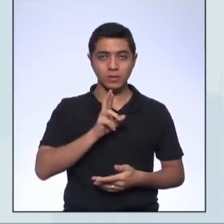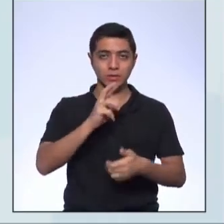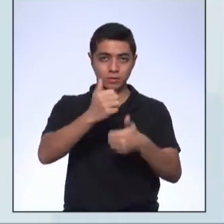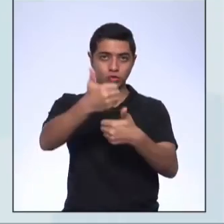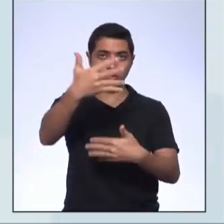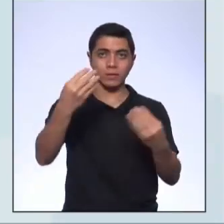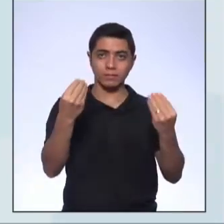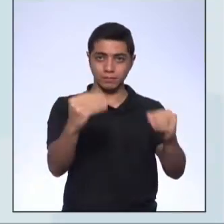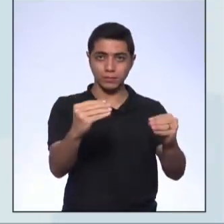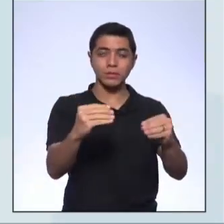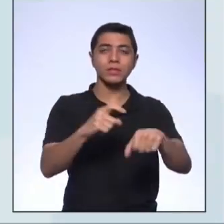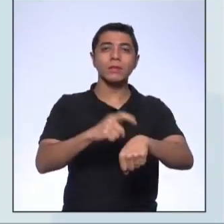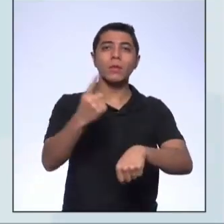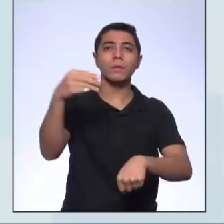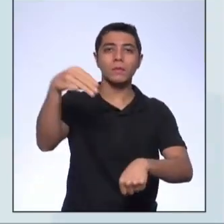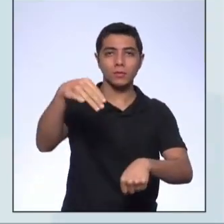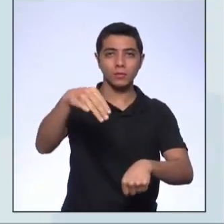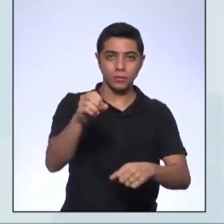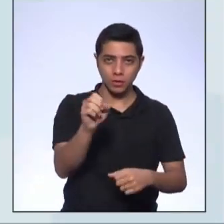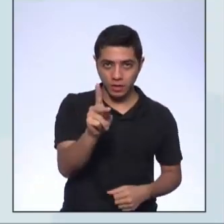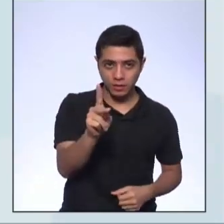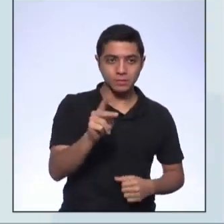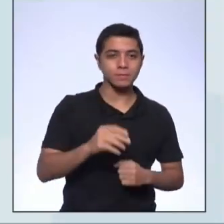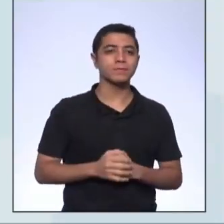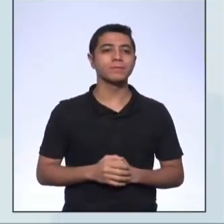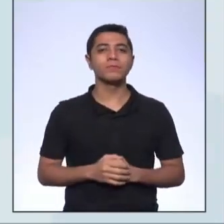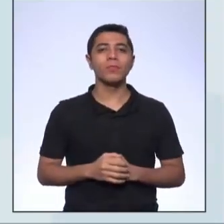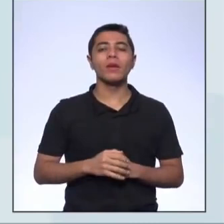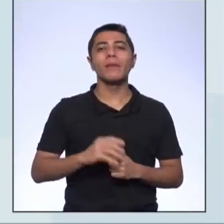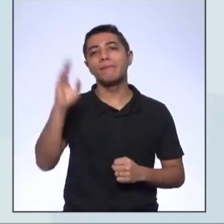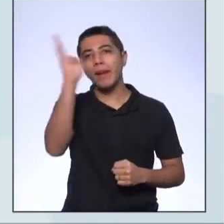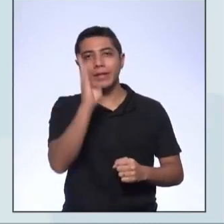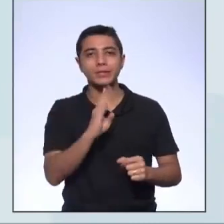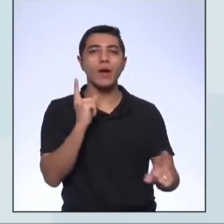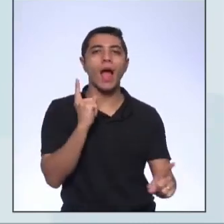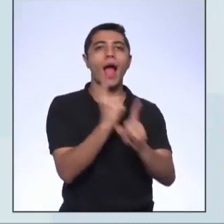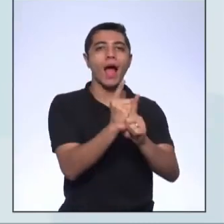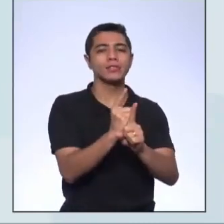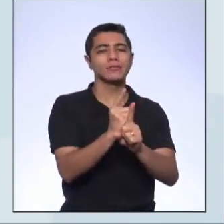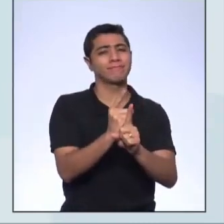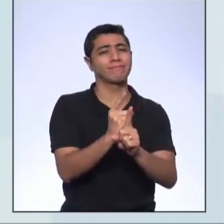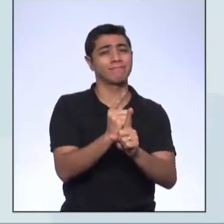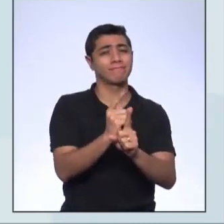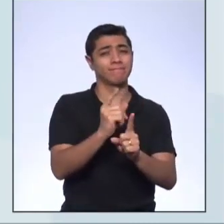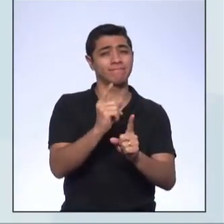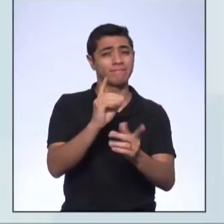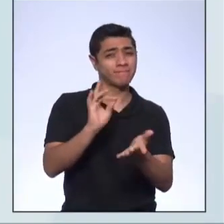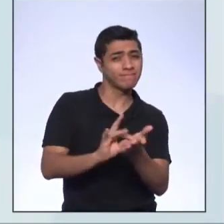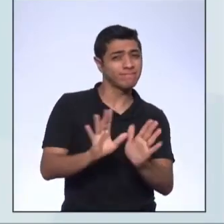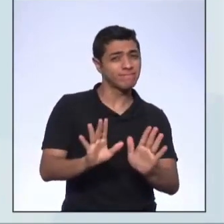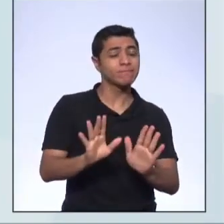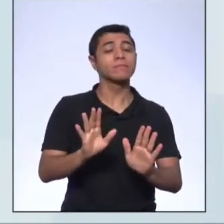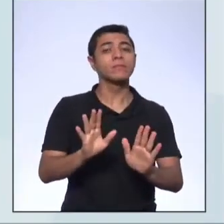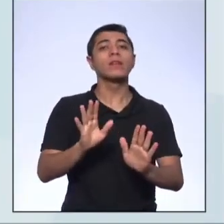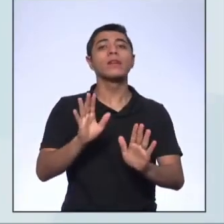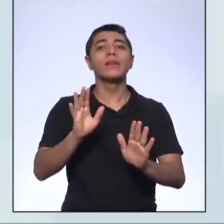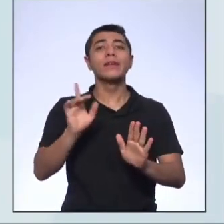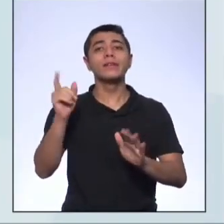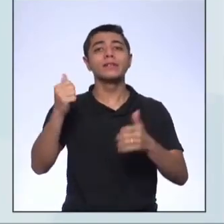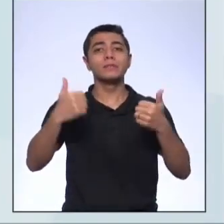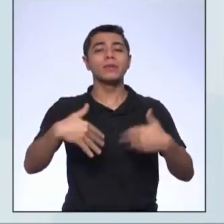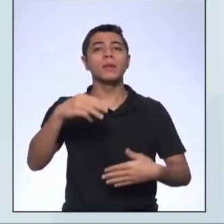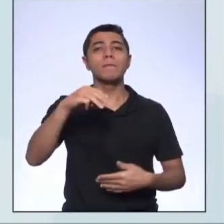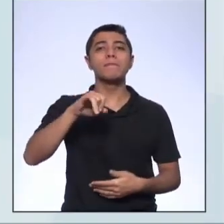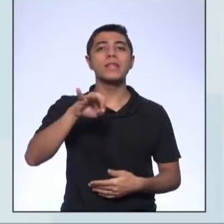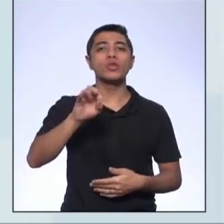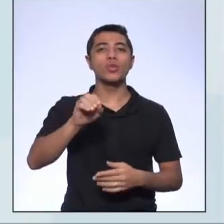Então, olha só, o mito do descobrimento no Brasil. Você já deve ter ouvido falar que o Brasil foi descoberto por Pedro Álvares Cabral. Entretanto,